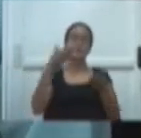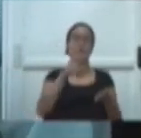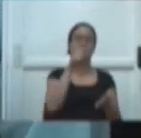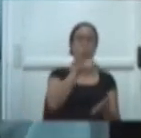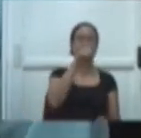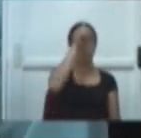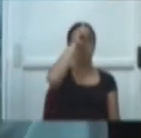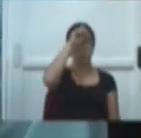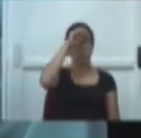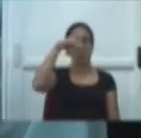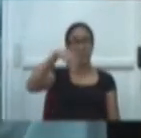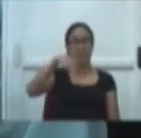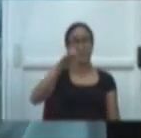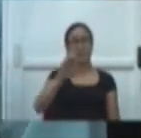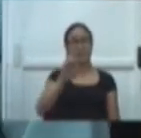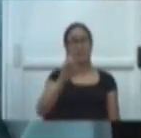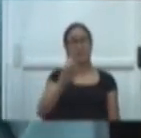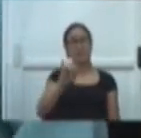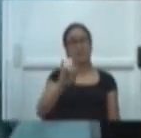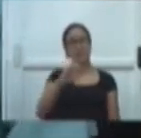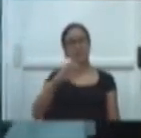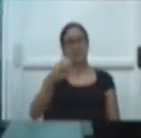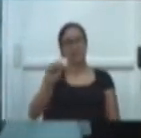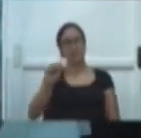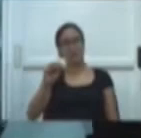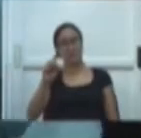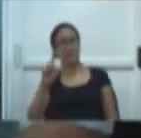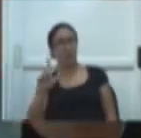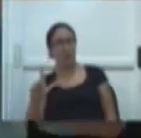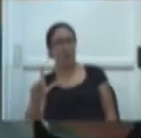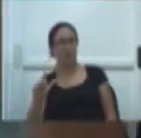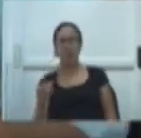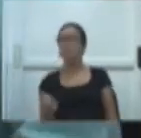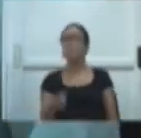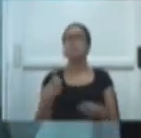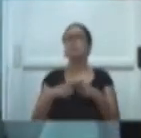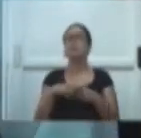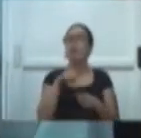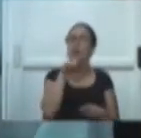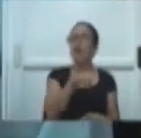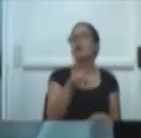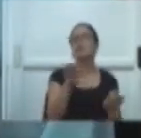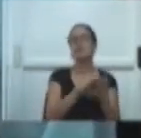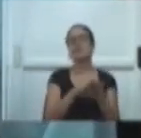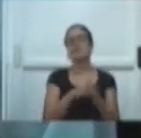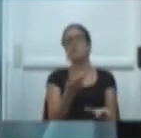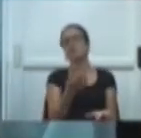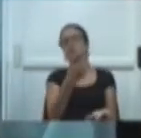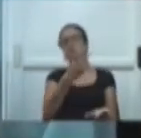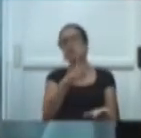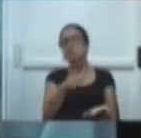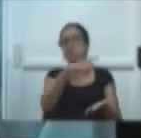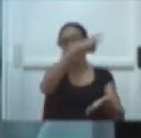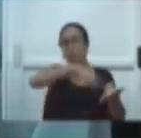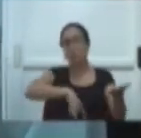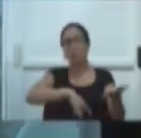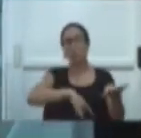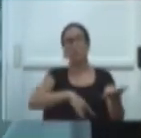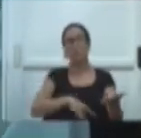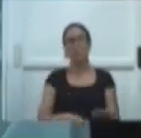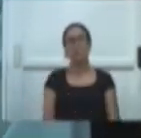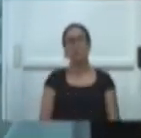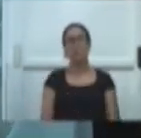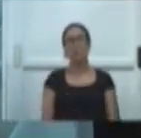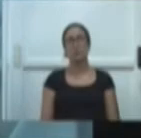não sei, não deu tempo da gente ir no humanitário, não deu tempo da gente ir lá no hospital, entre aspas, a dengue, lá no Parque Nossa Senhora das Dores? Não deu